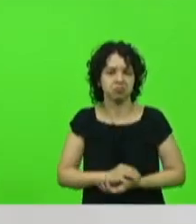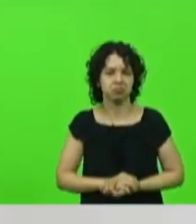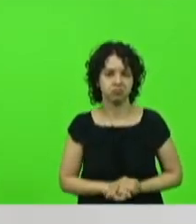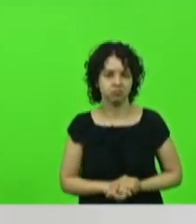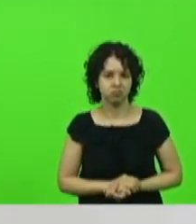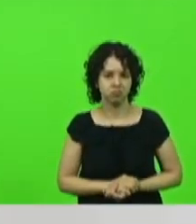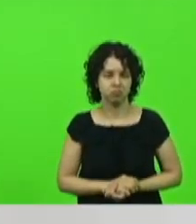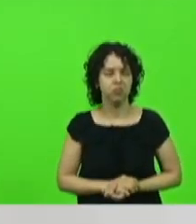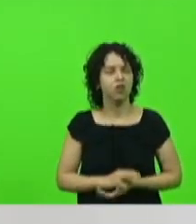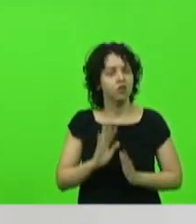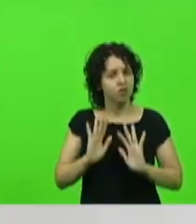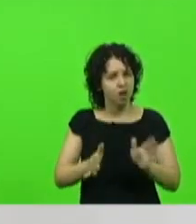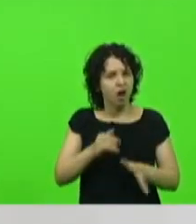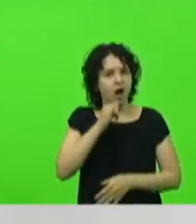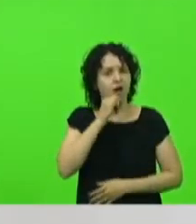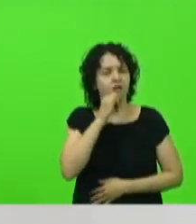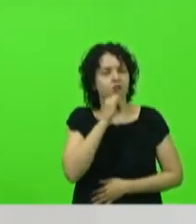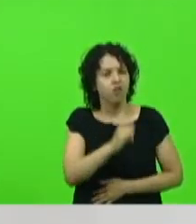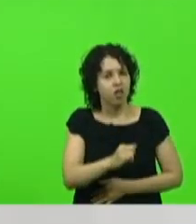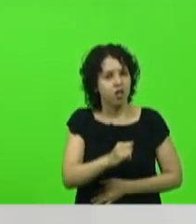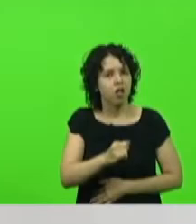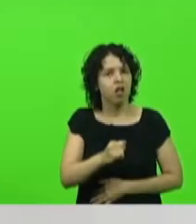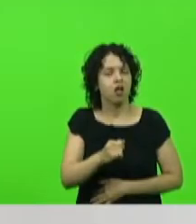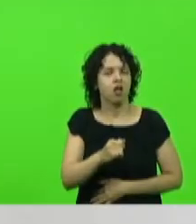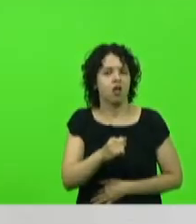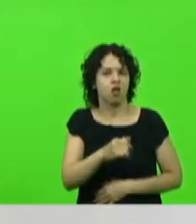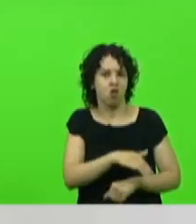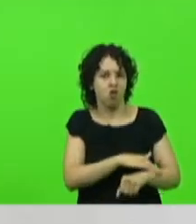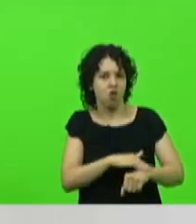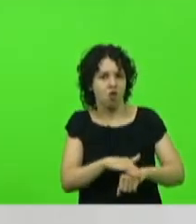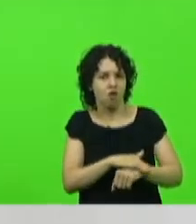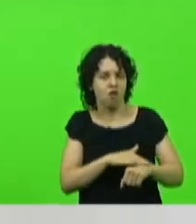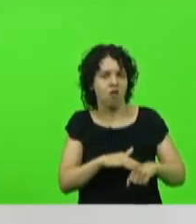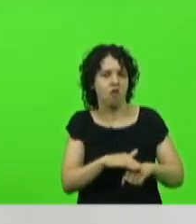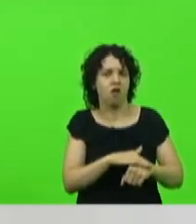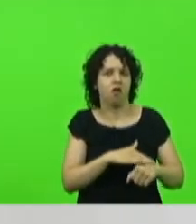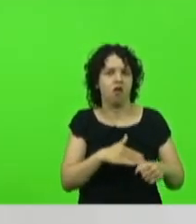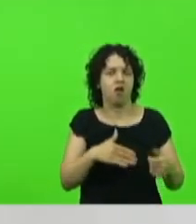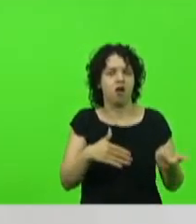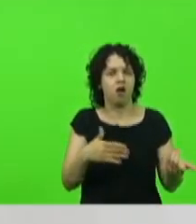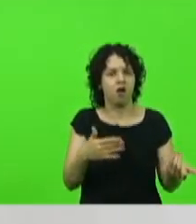Eu já falei que eu não vou conversar mais para o corredor, de ontem para hoje a coisa mudou.